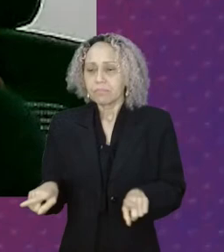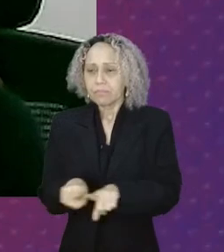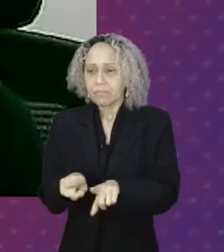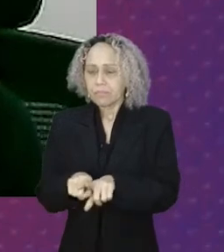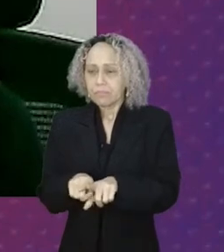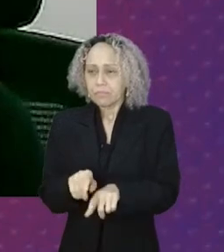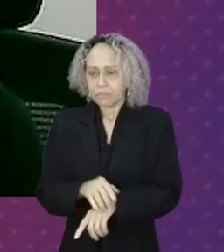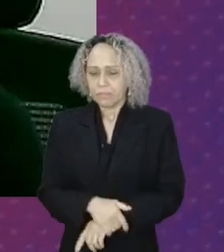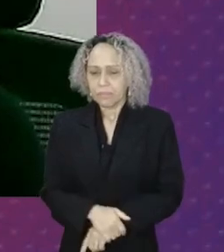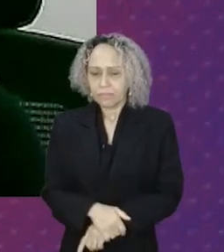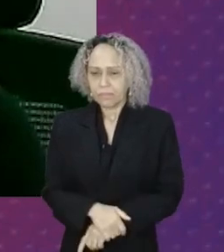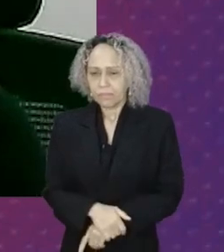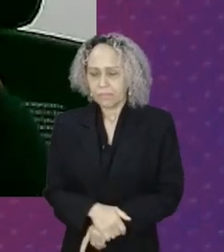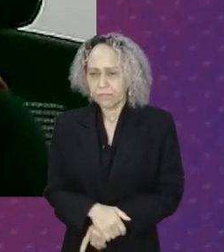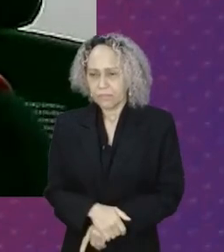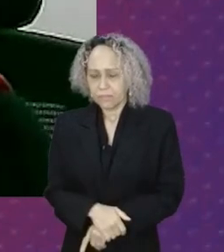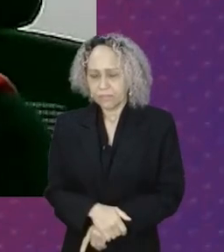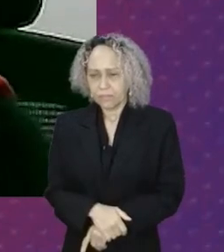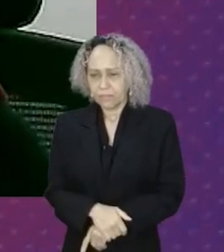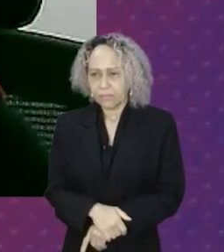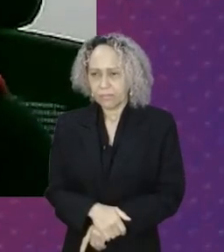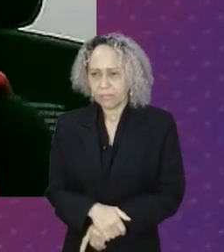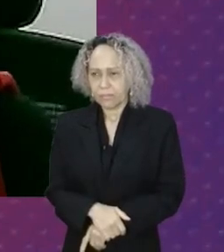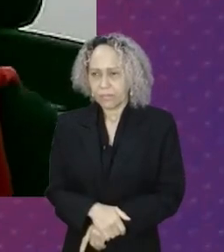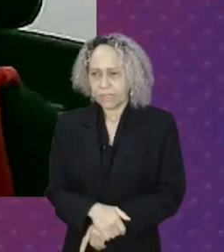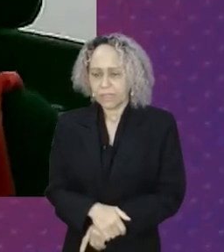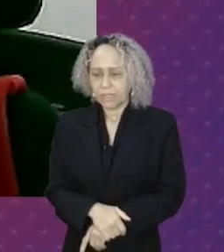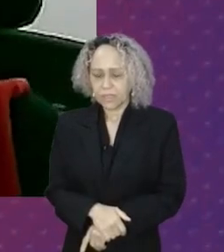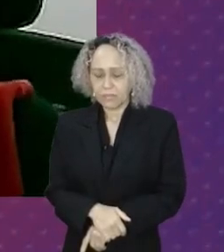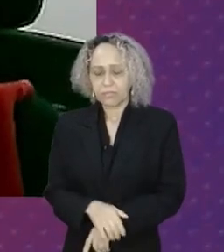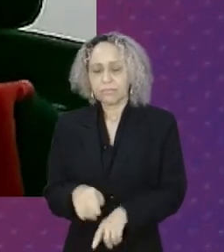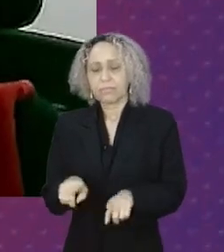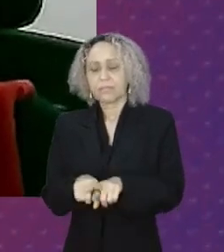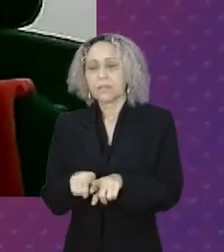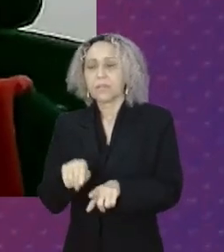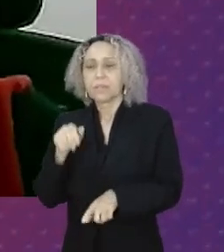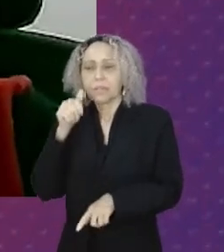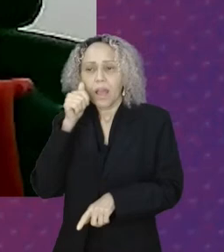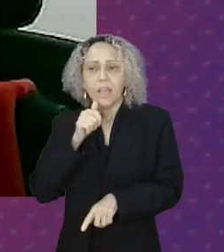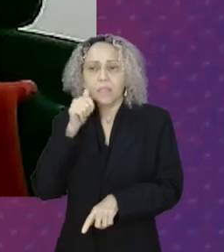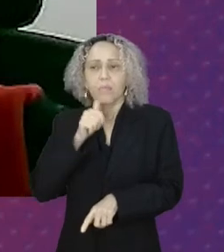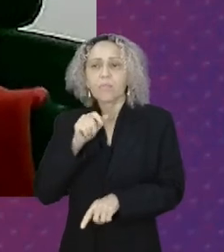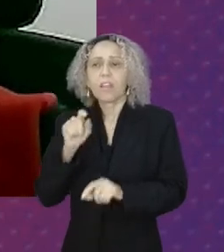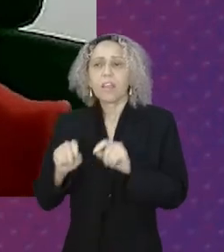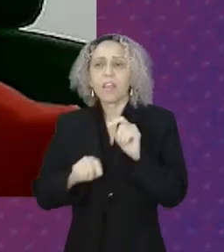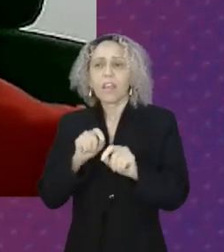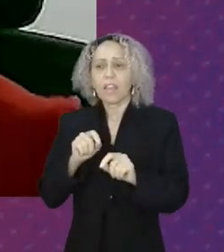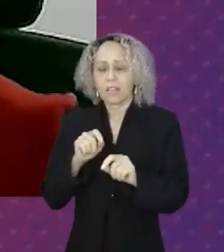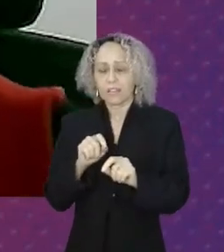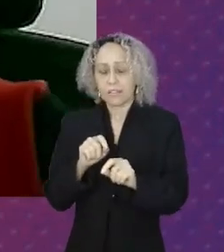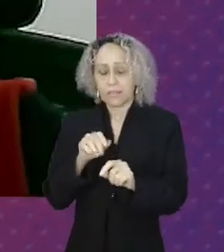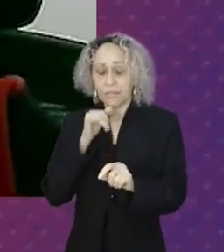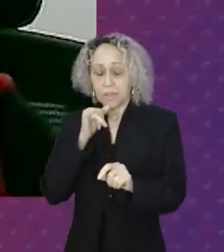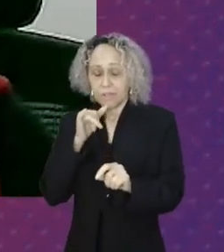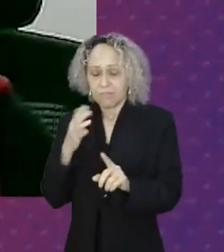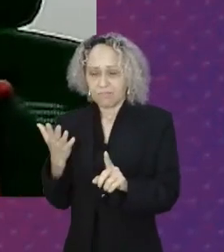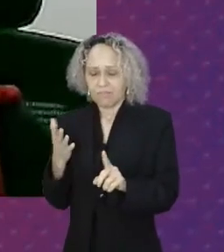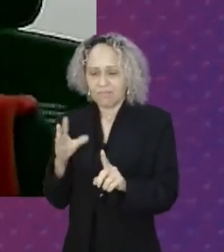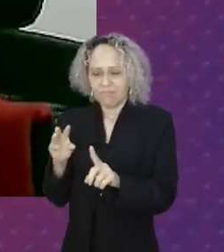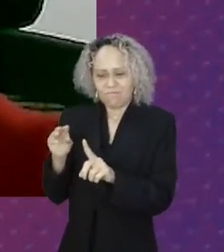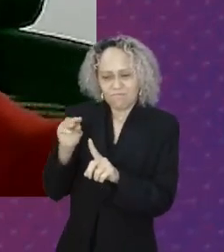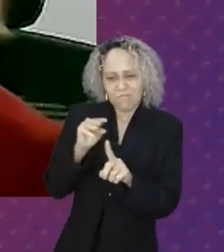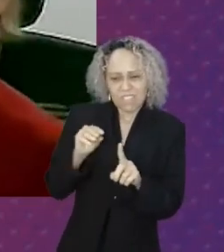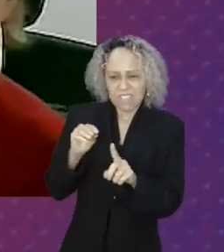ser enquadradas em outros tipos, e podem ser, e o são muitas vezes, como o assédio moral,